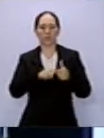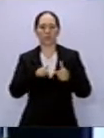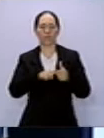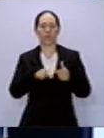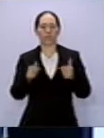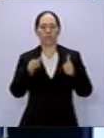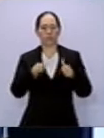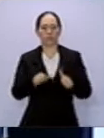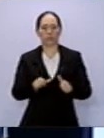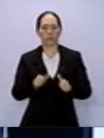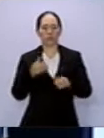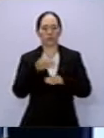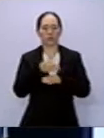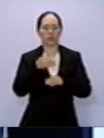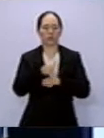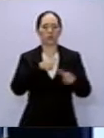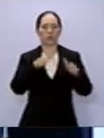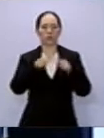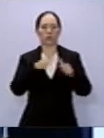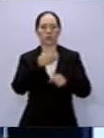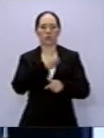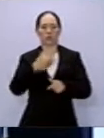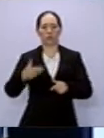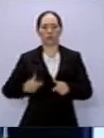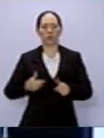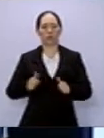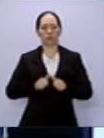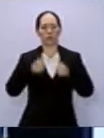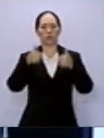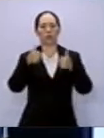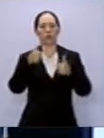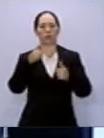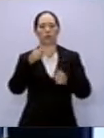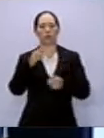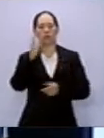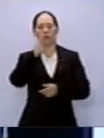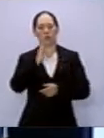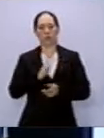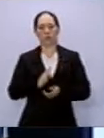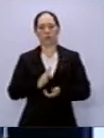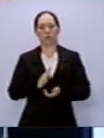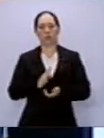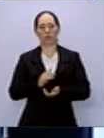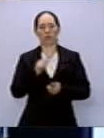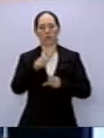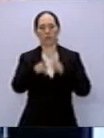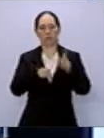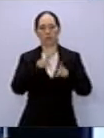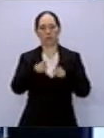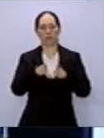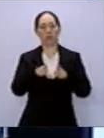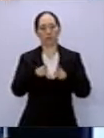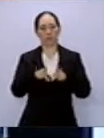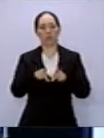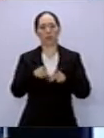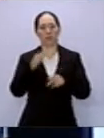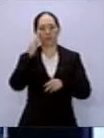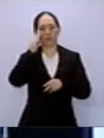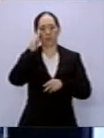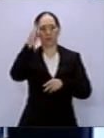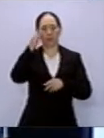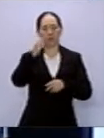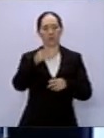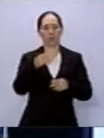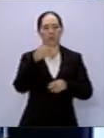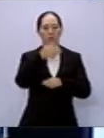de acesso a serviços públicos de qualidade para população fundamentalmente em áreas essenciais para